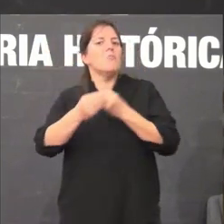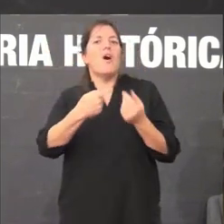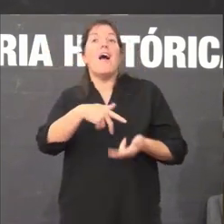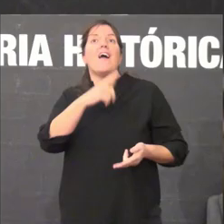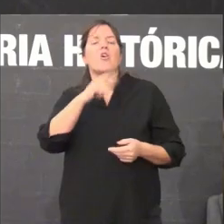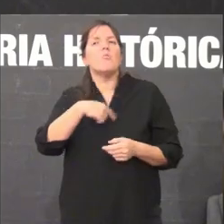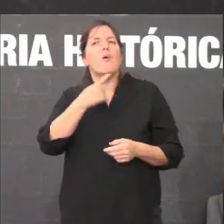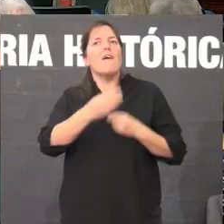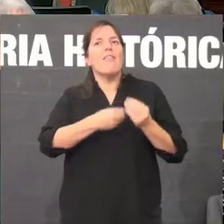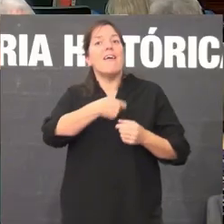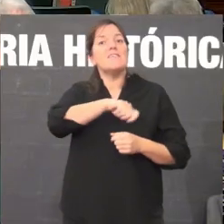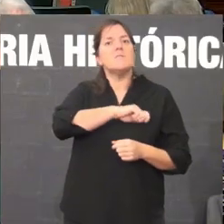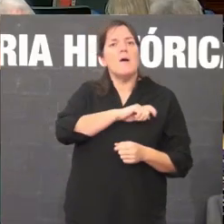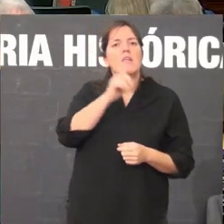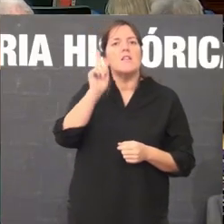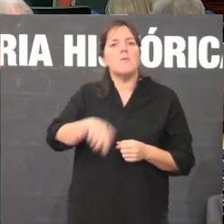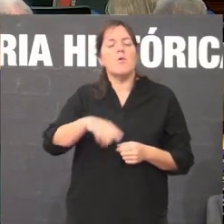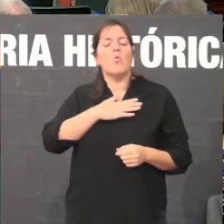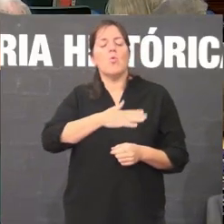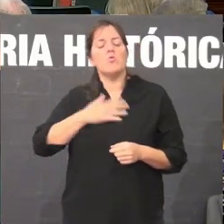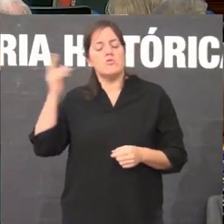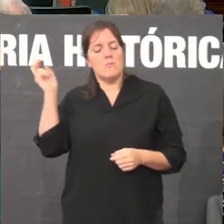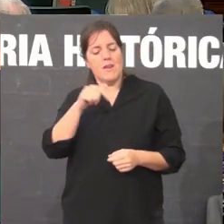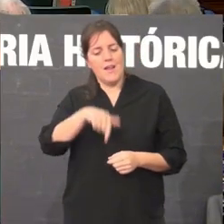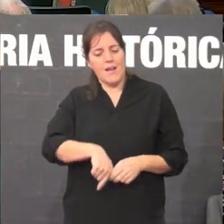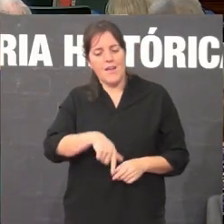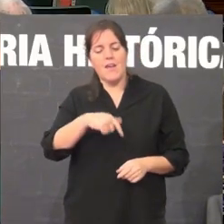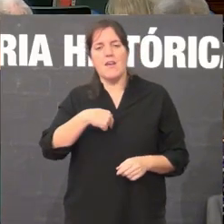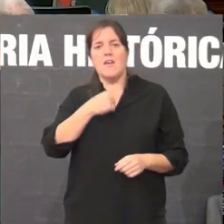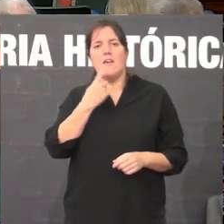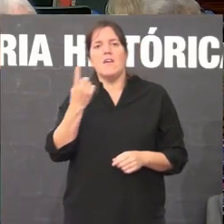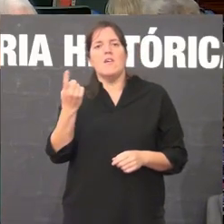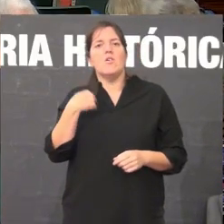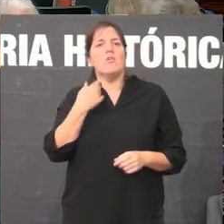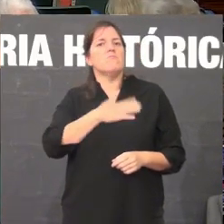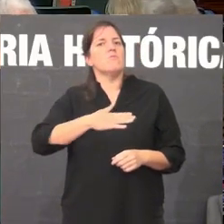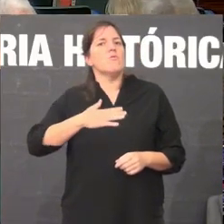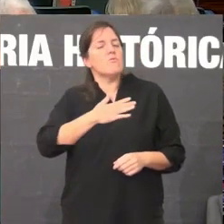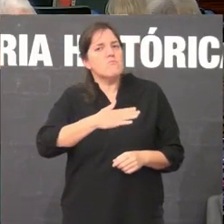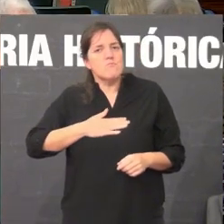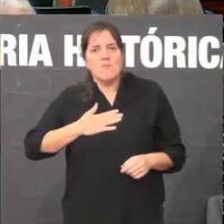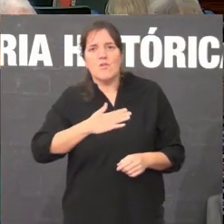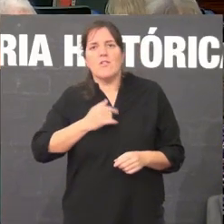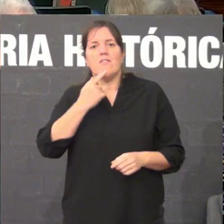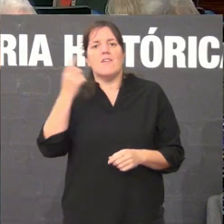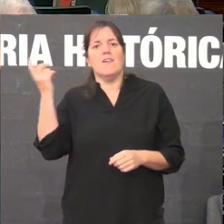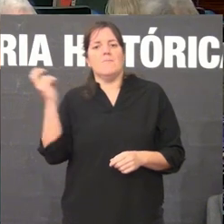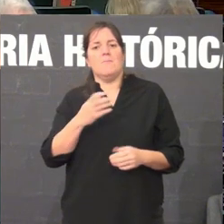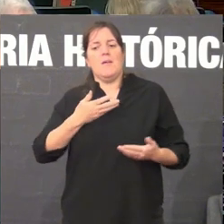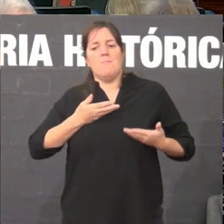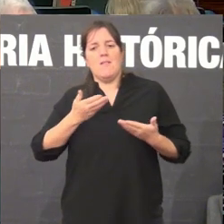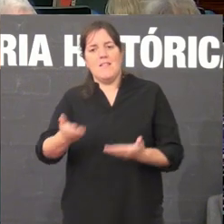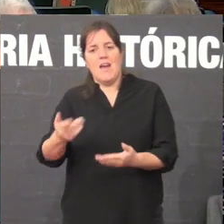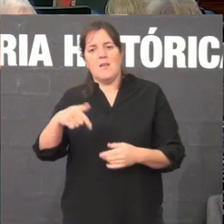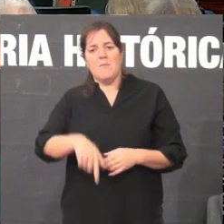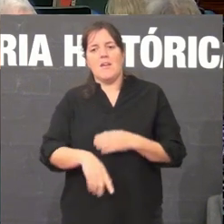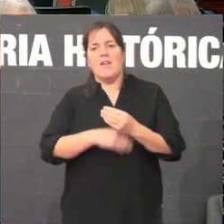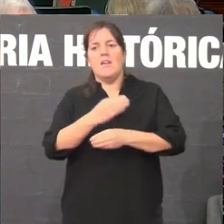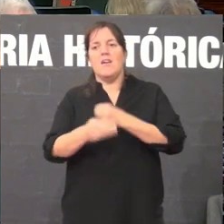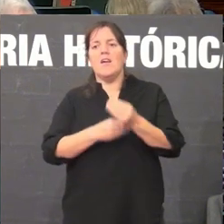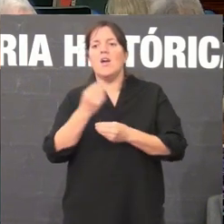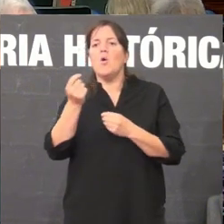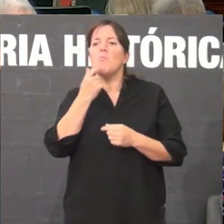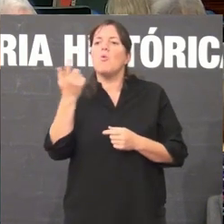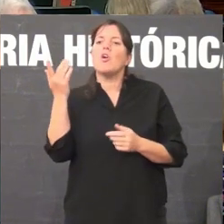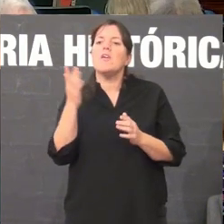agradeço muitíssimo, é um gosto estar aqui sempre presente, é sempre um gosto muito grande vir também à Galiza, subir um bocadinho e